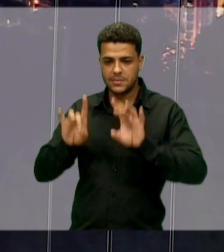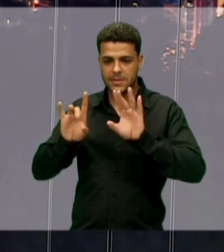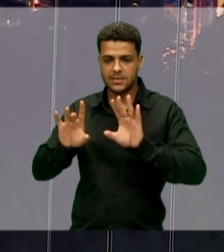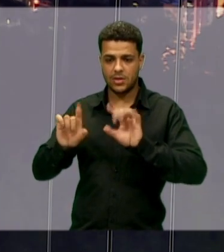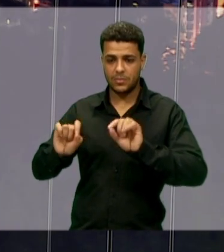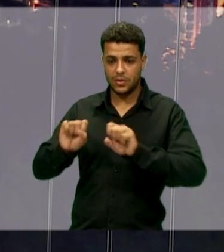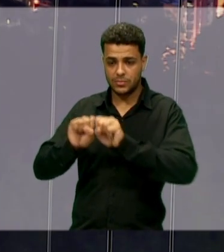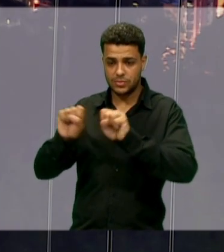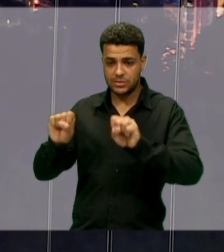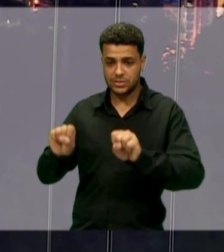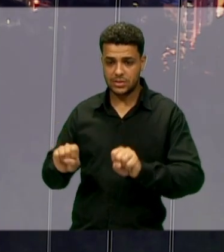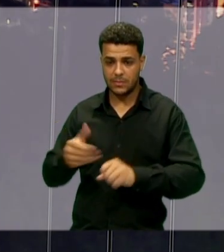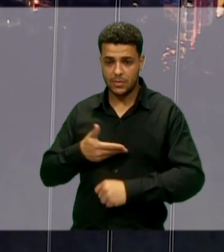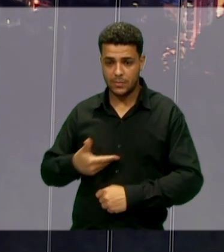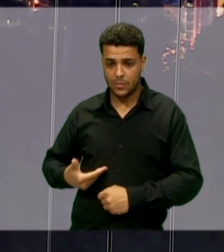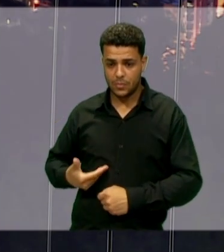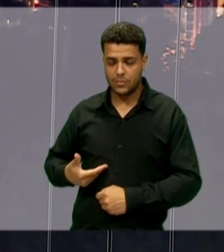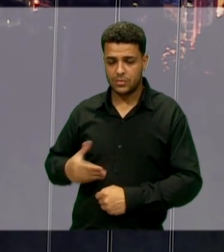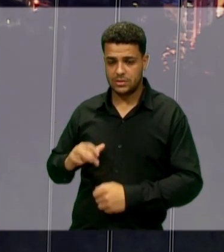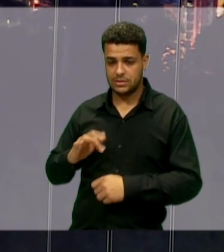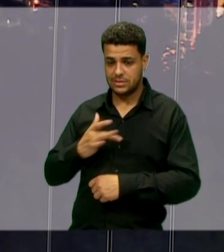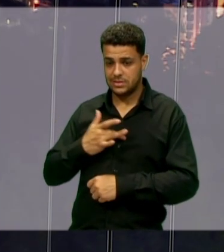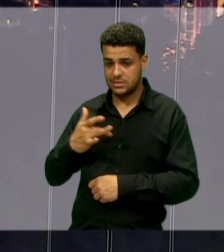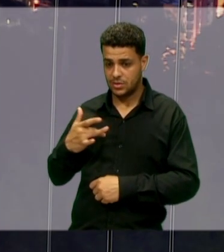sistema público de saúde.